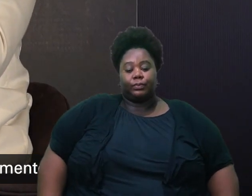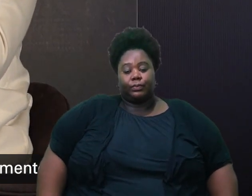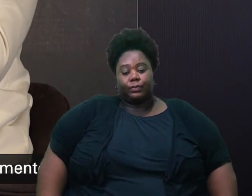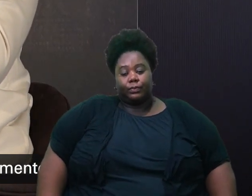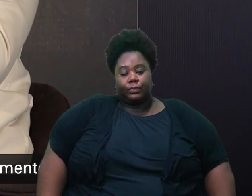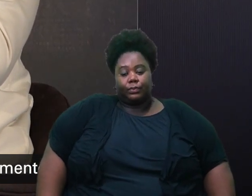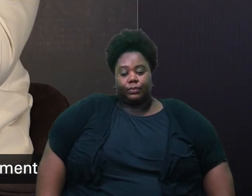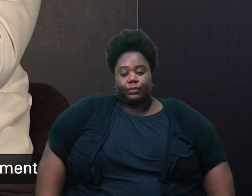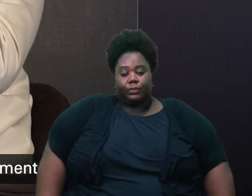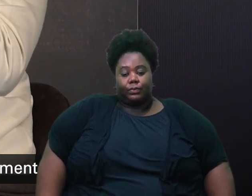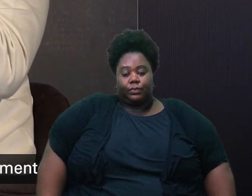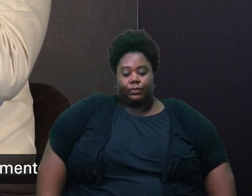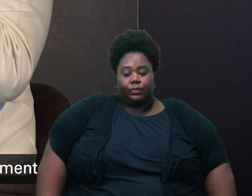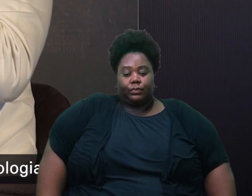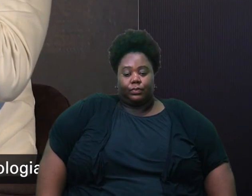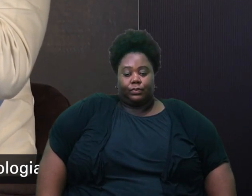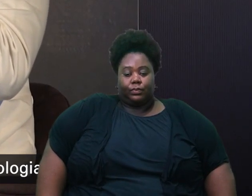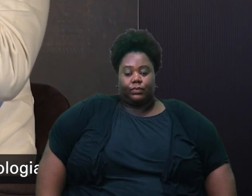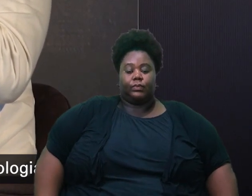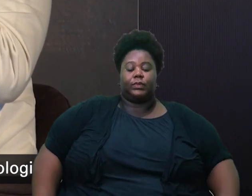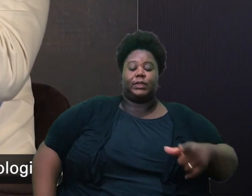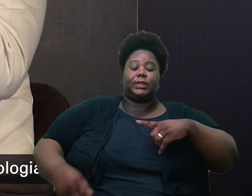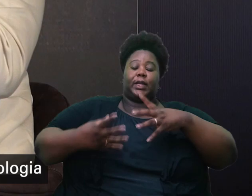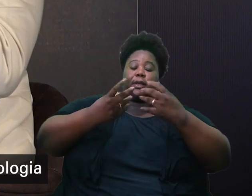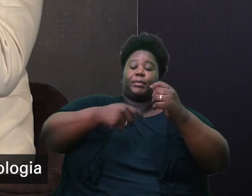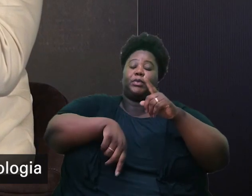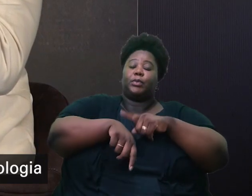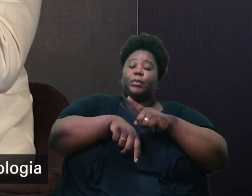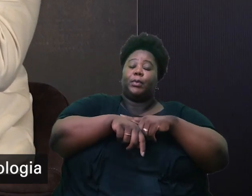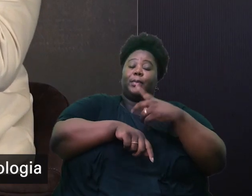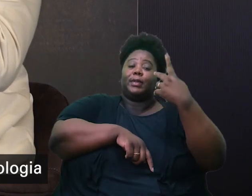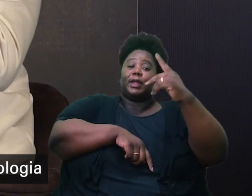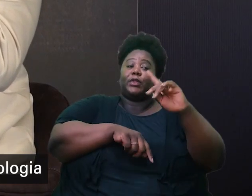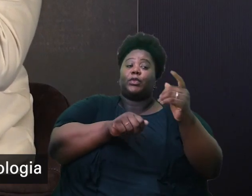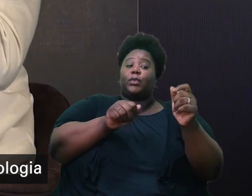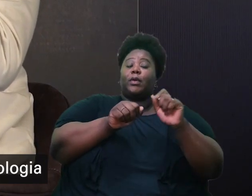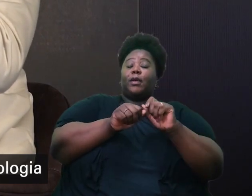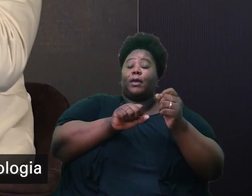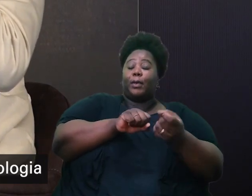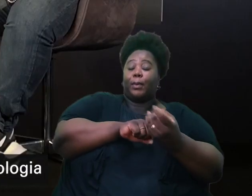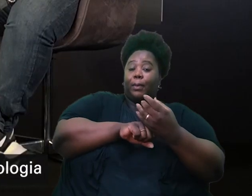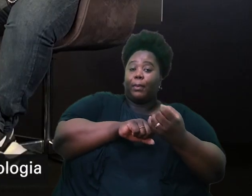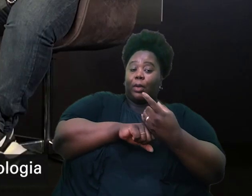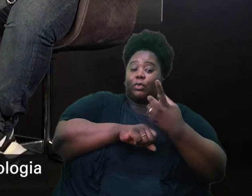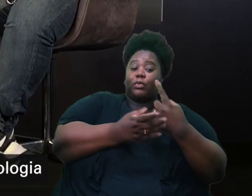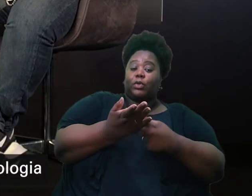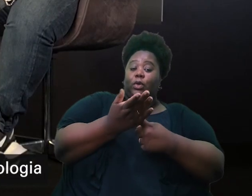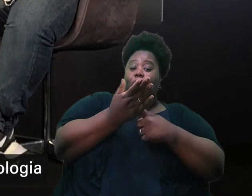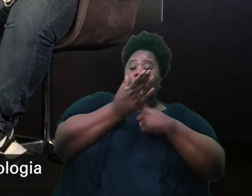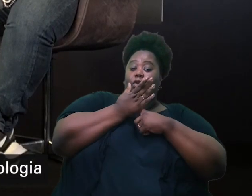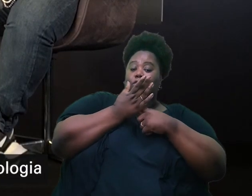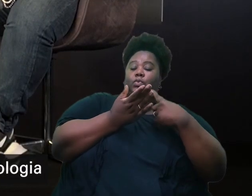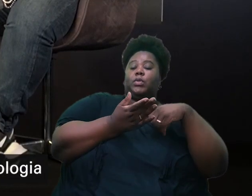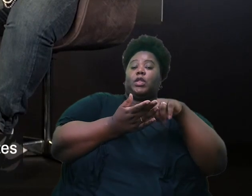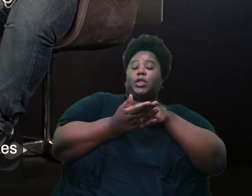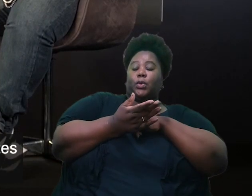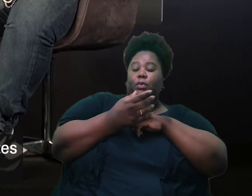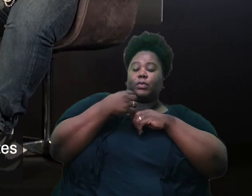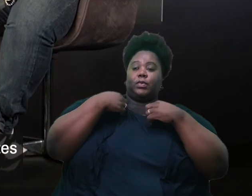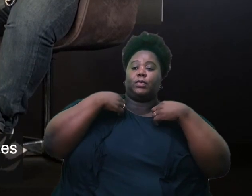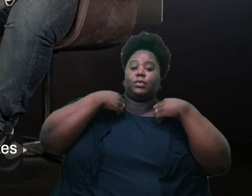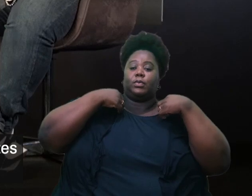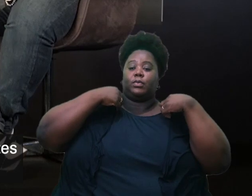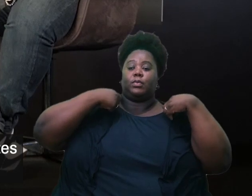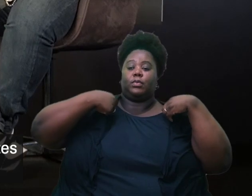que, em muitos momentos, a sua produção nos auxilia na metodologia